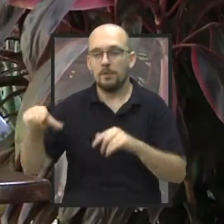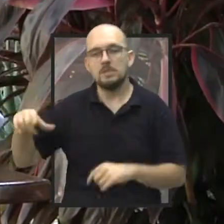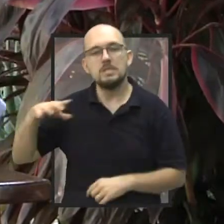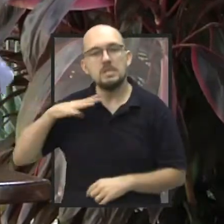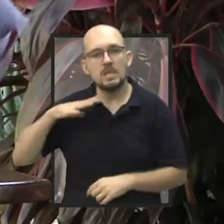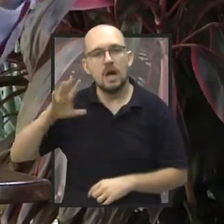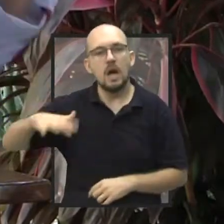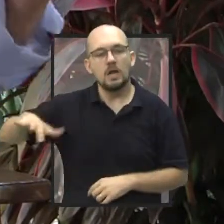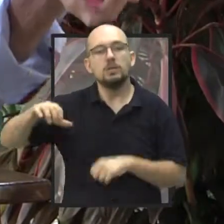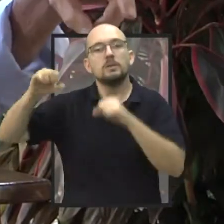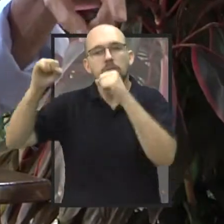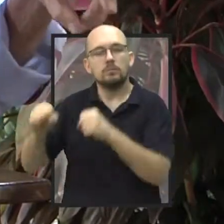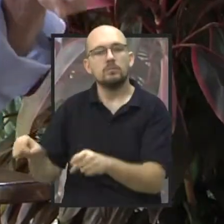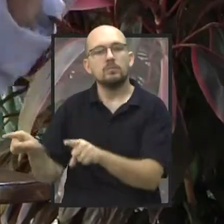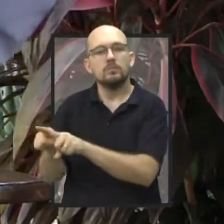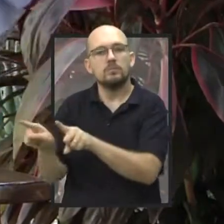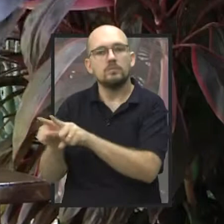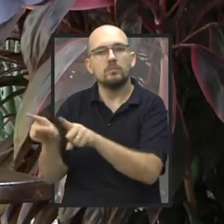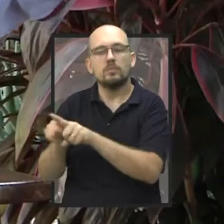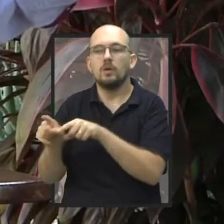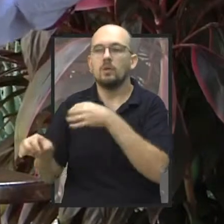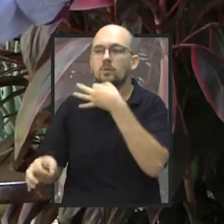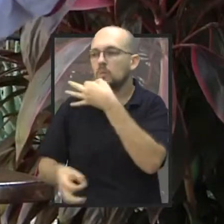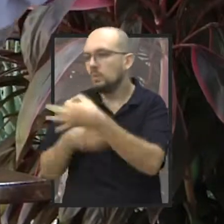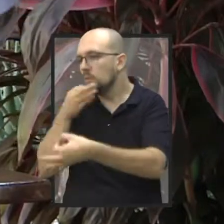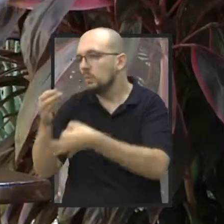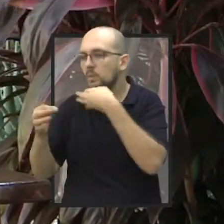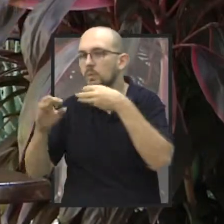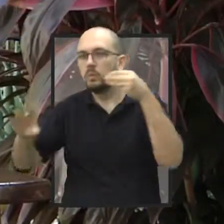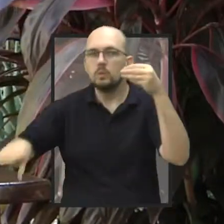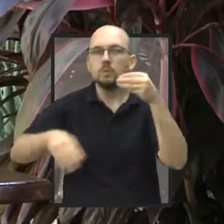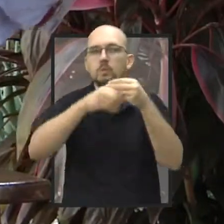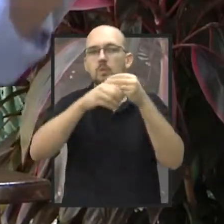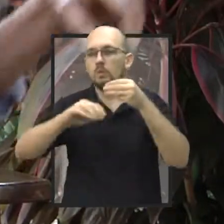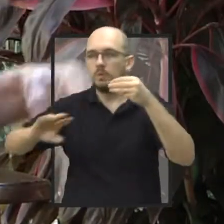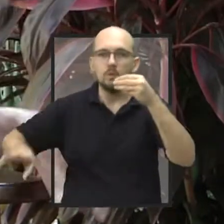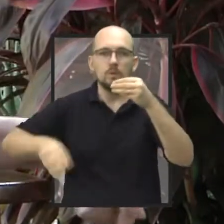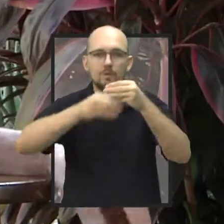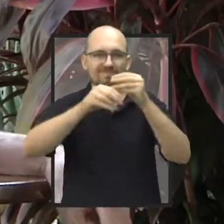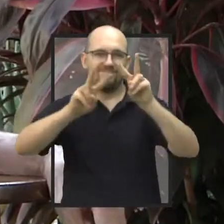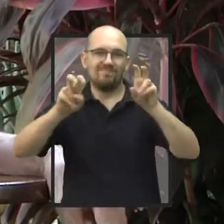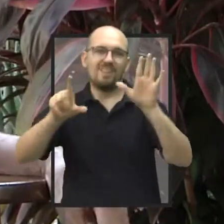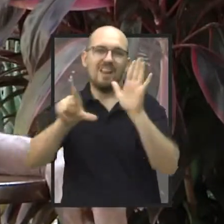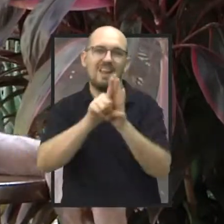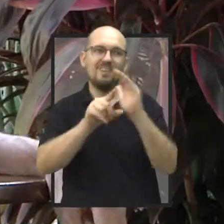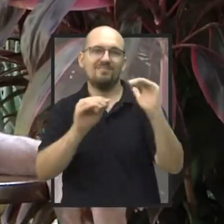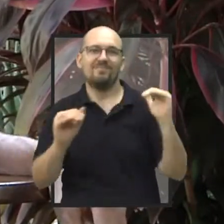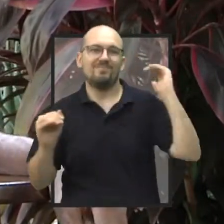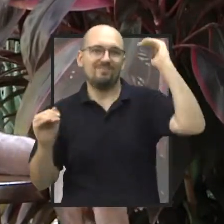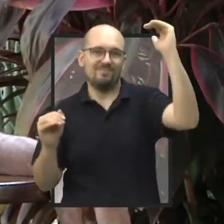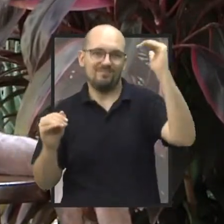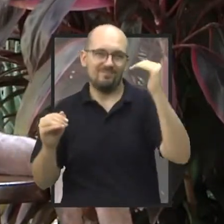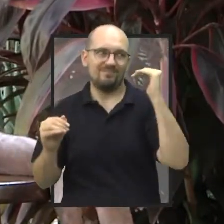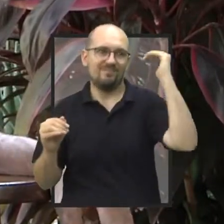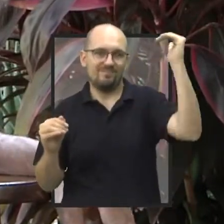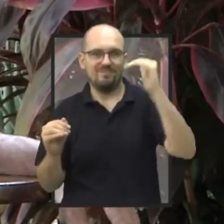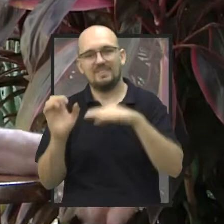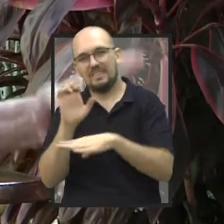pode também emendar, sugerir sobre essas leis superiores a